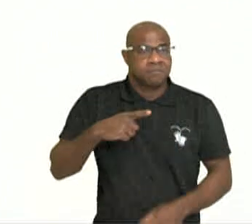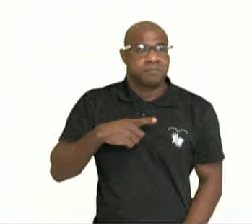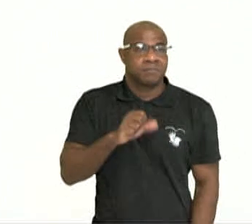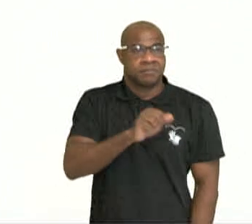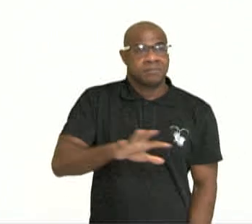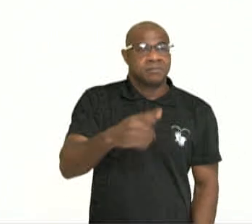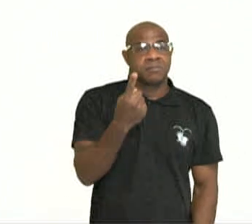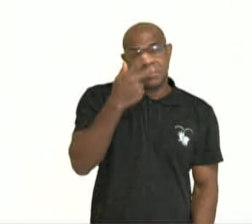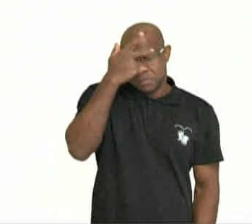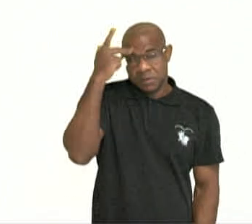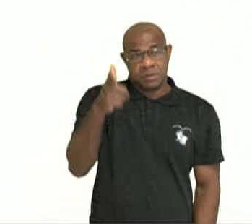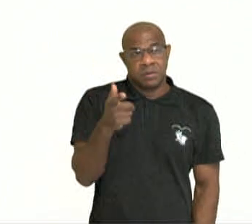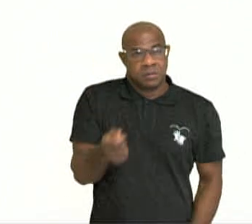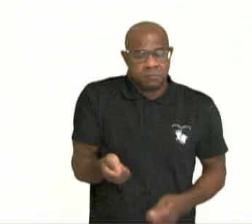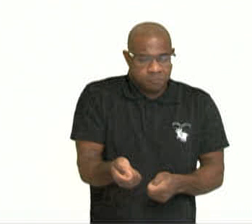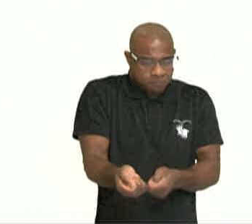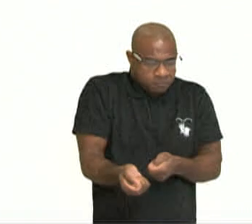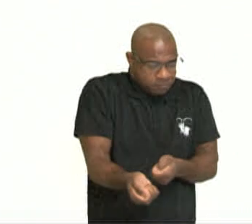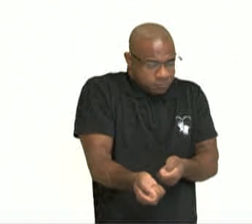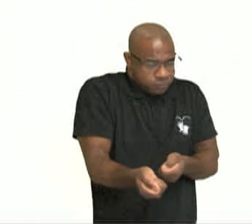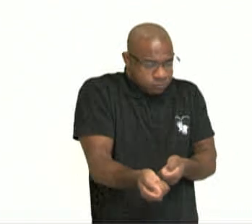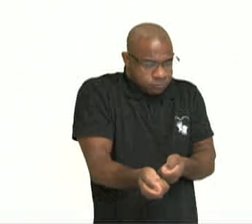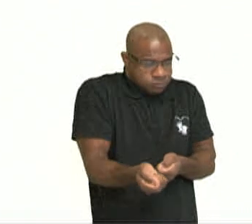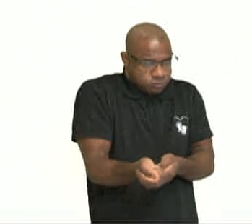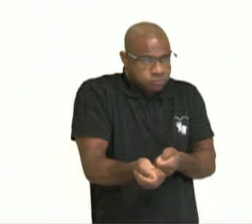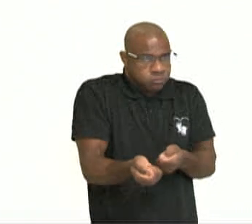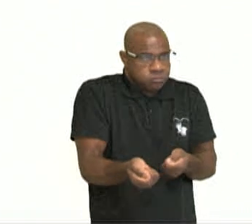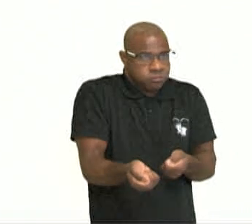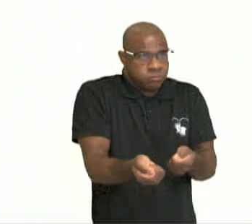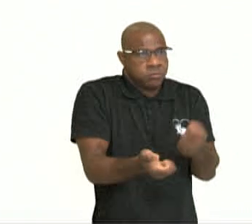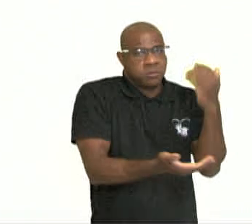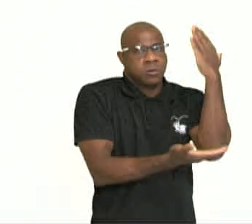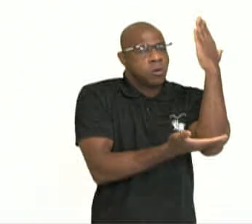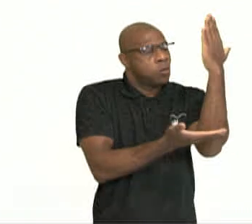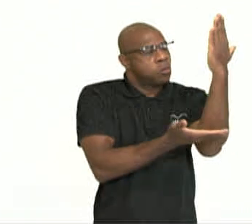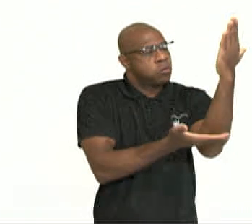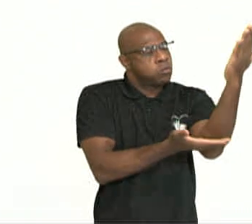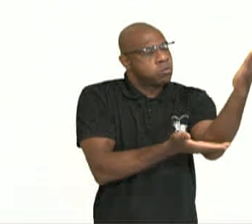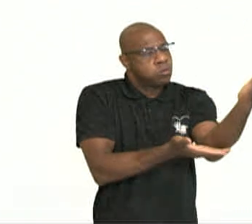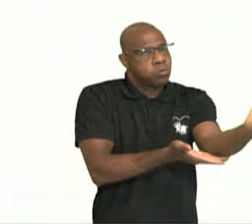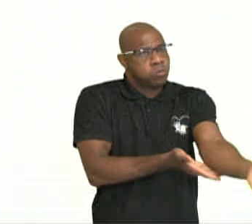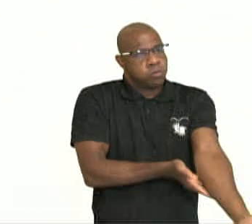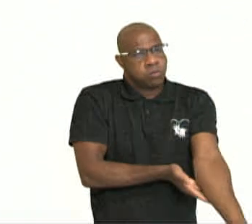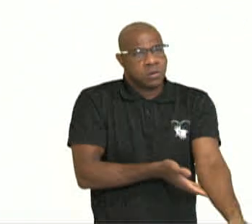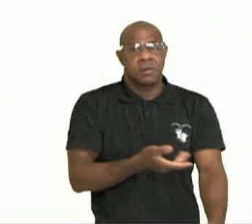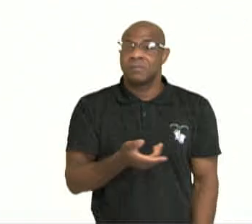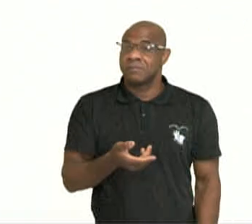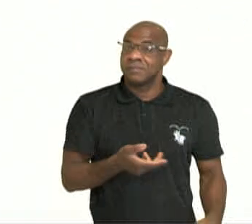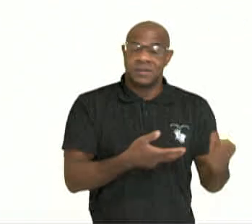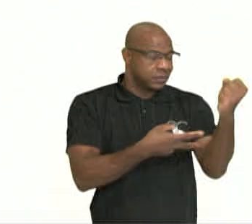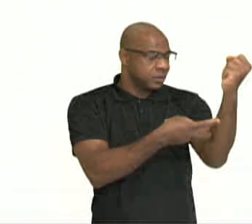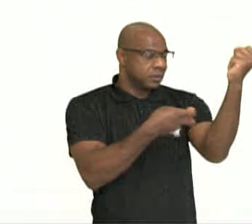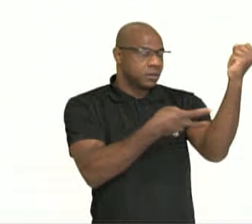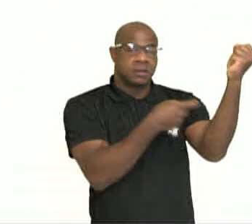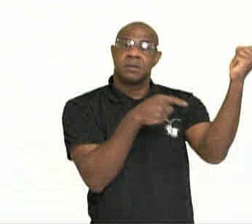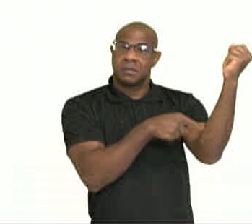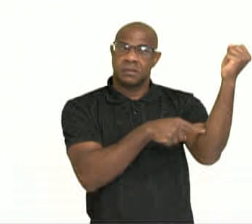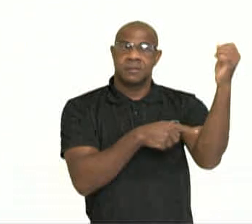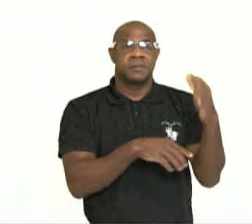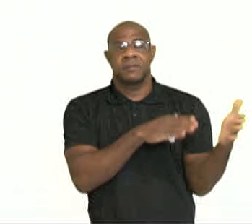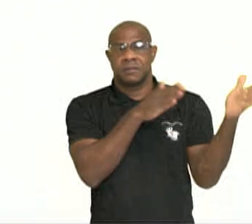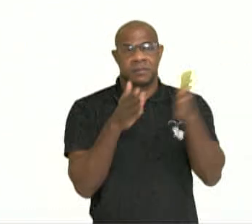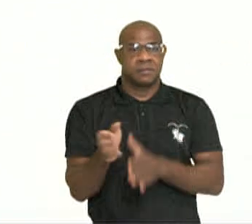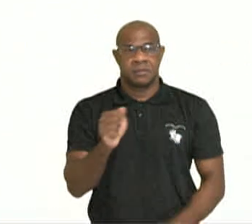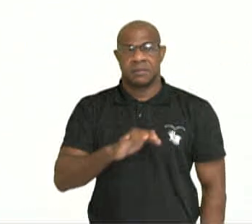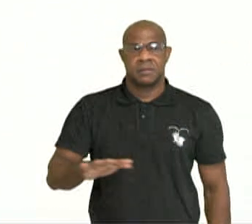uma pessoa com uma motosserra cortando, retirando o tronco. Fizemos uma extração vegetal. Na